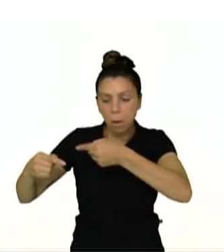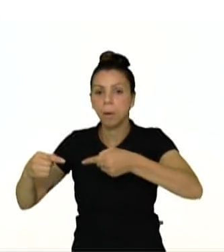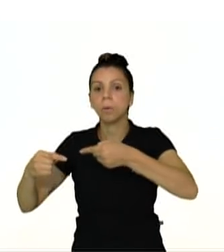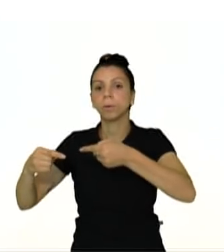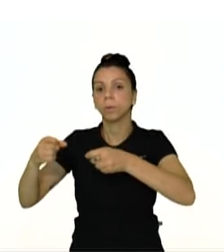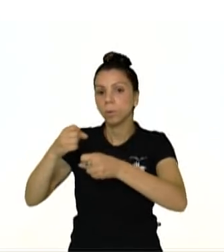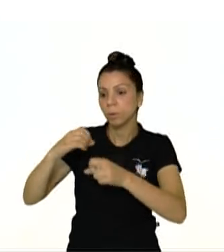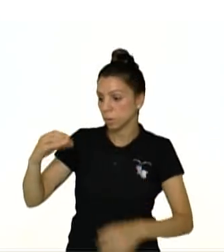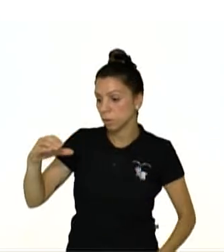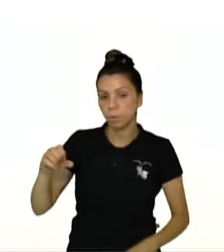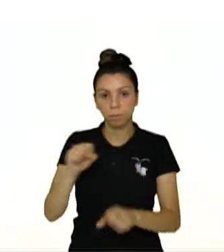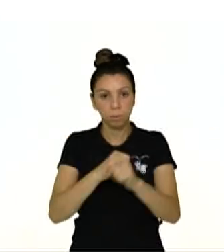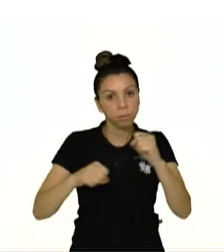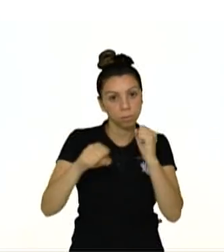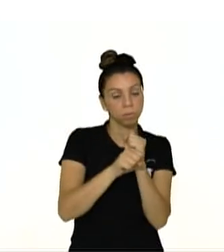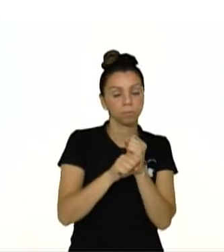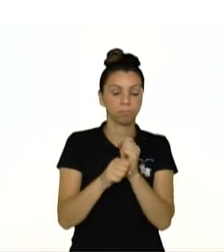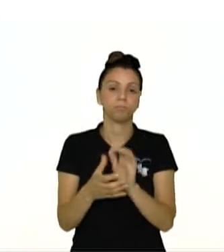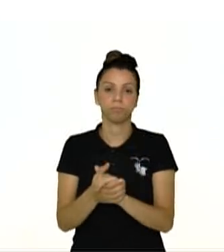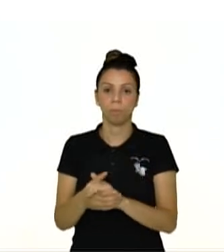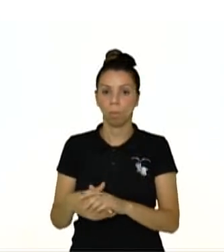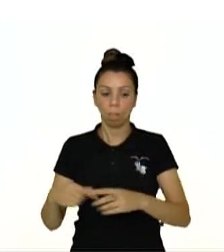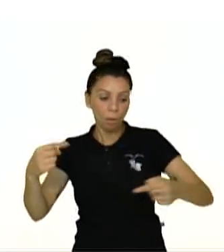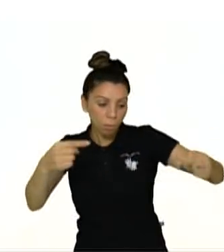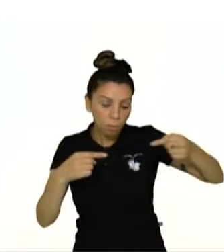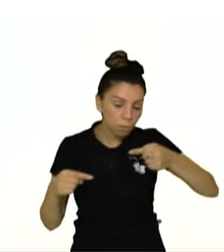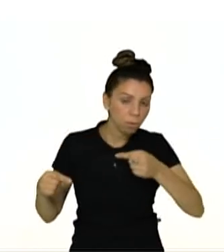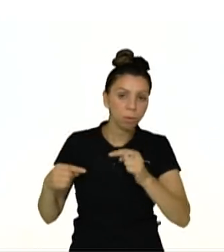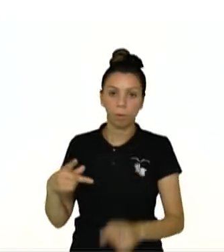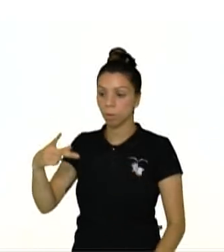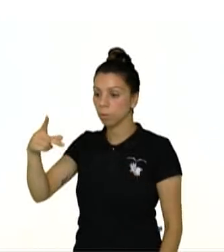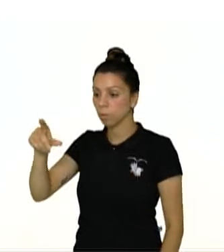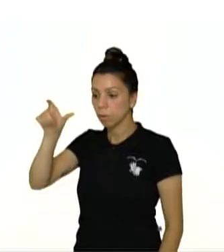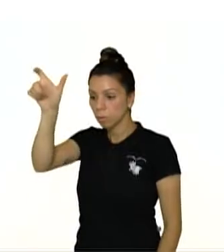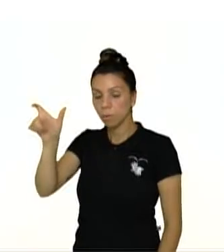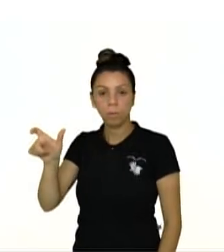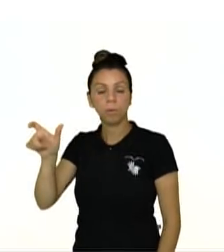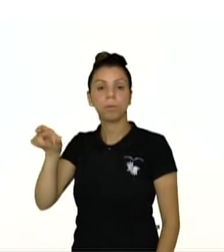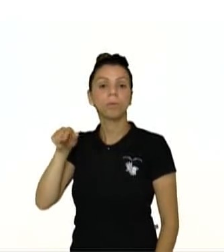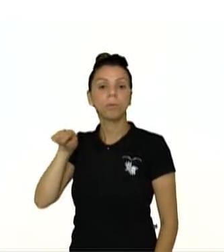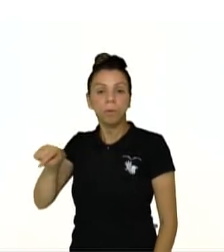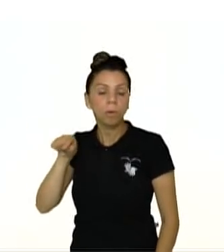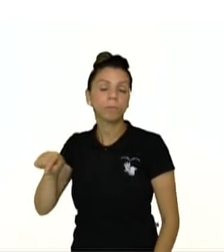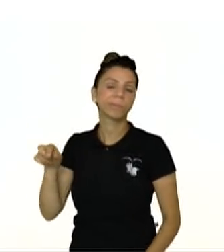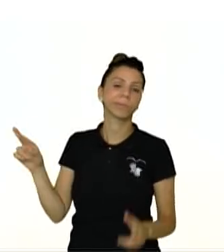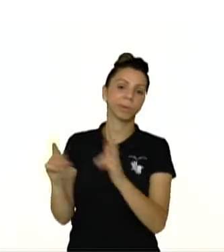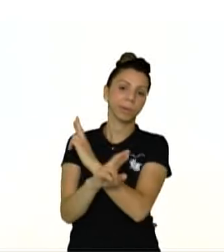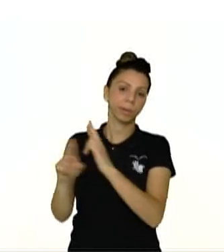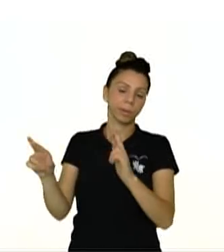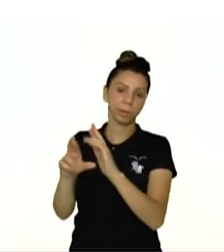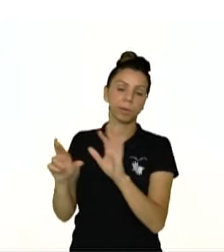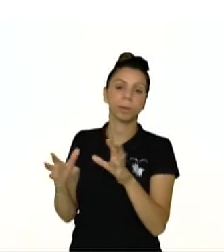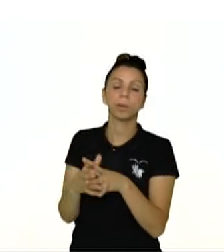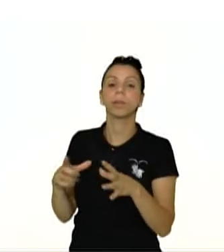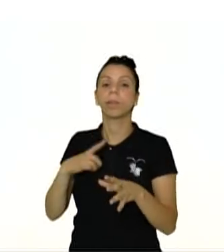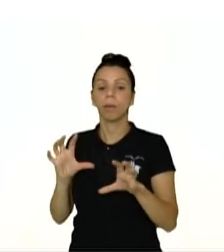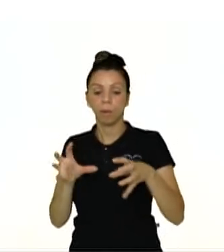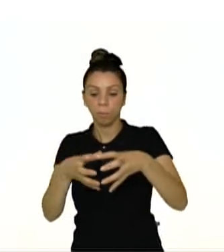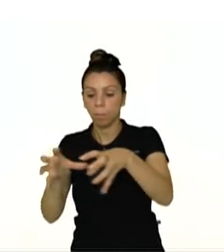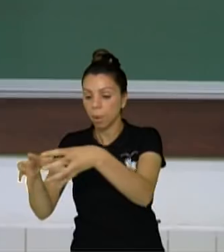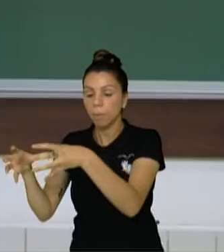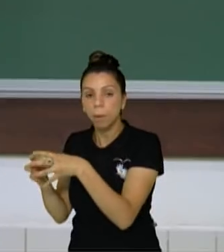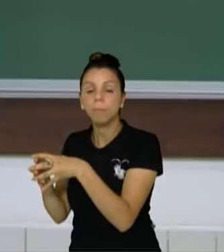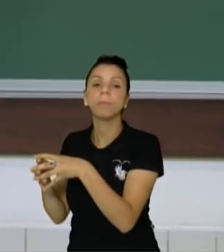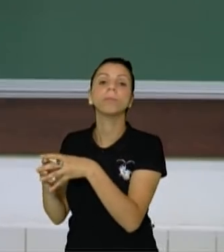suas épocas. E, principalmente, o poligenismo teve uma relação com o movimento imperialista,